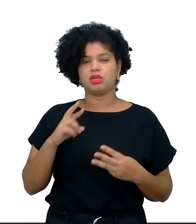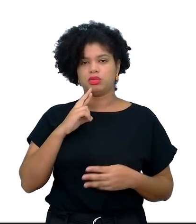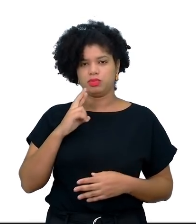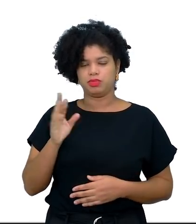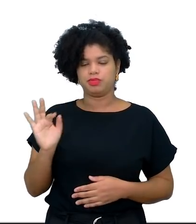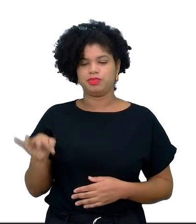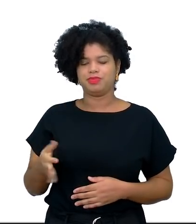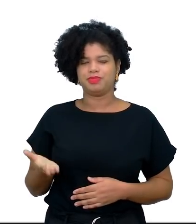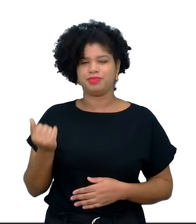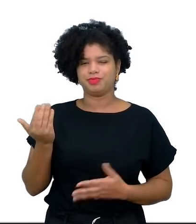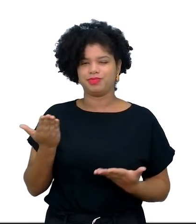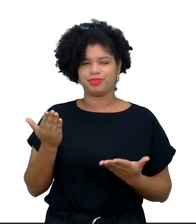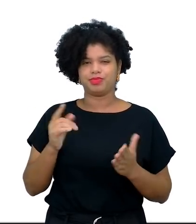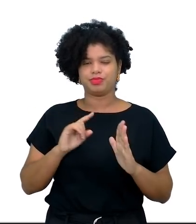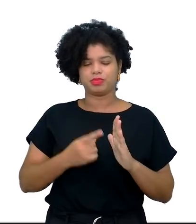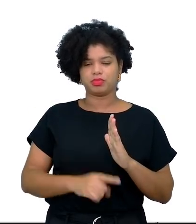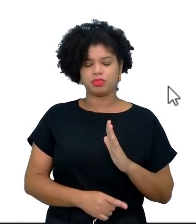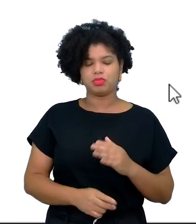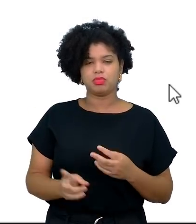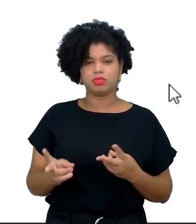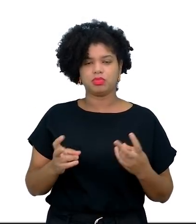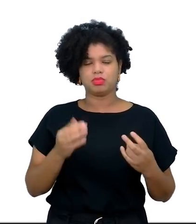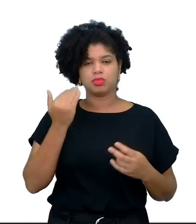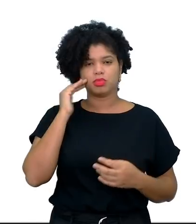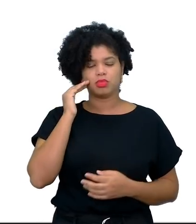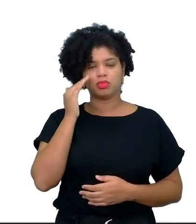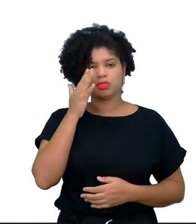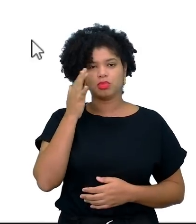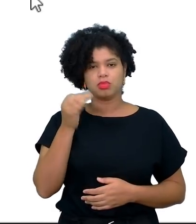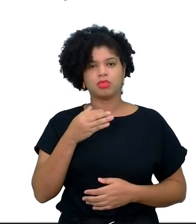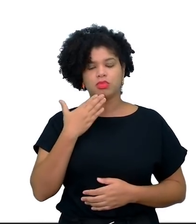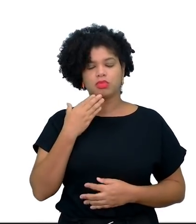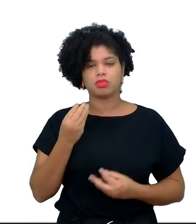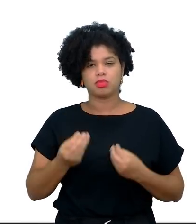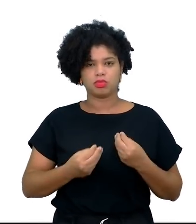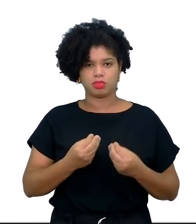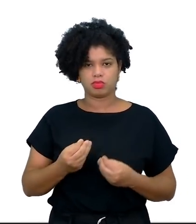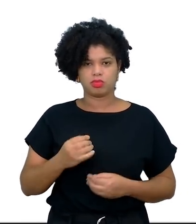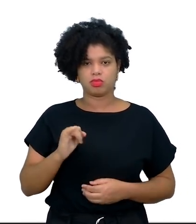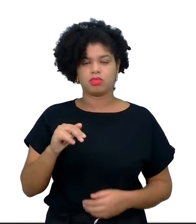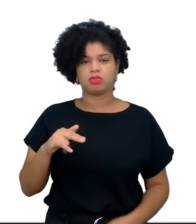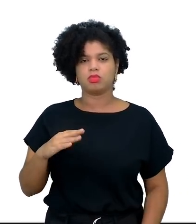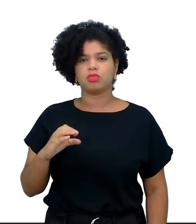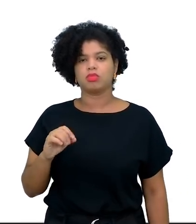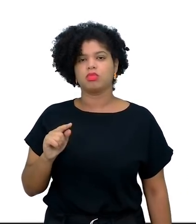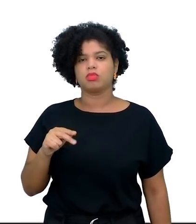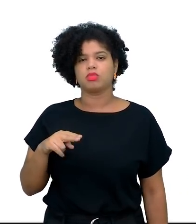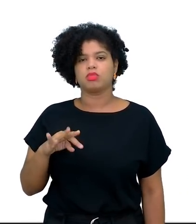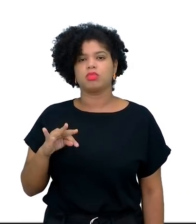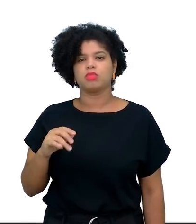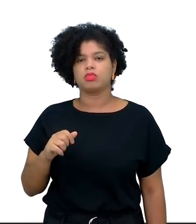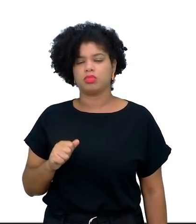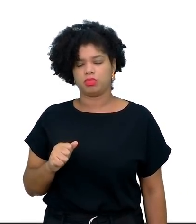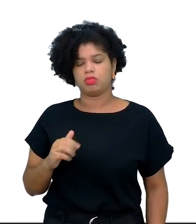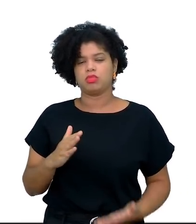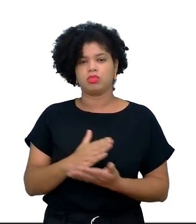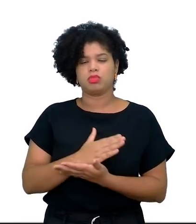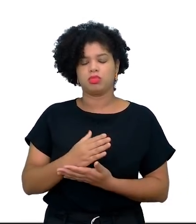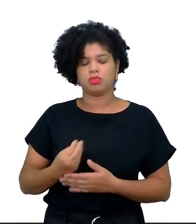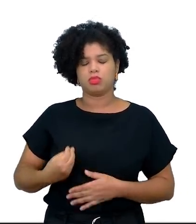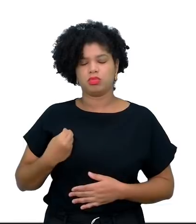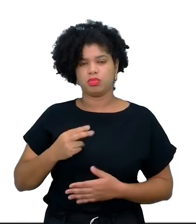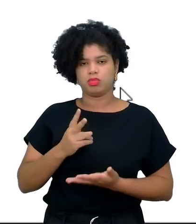Então, vamos aprofundar agora o nosso olhar sobre a mudança de incógnita nos problemas que envolvem uma